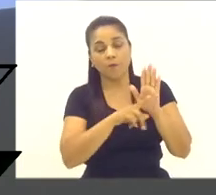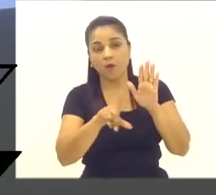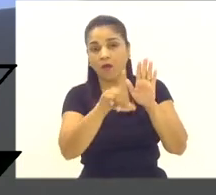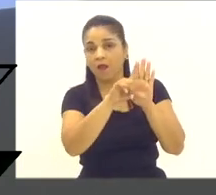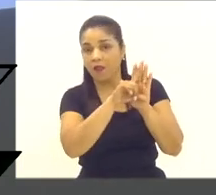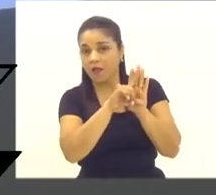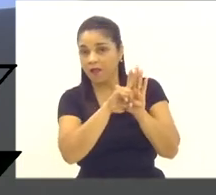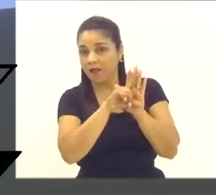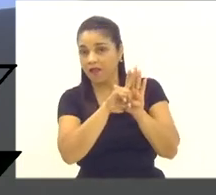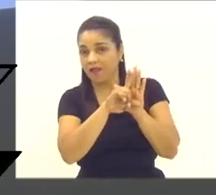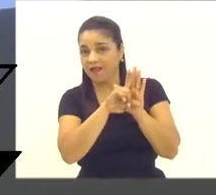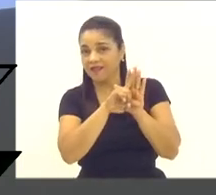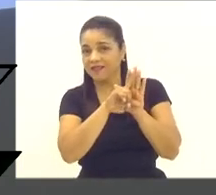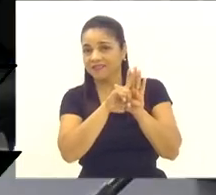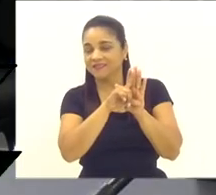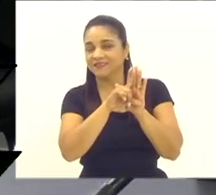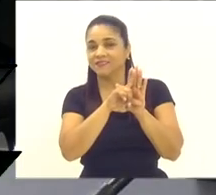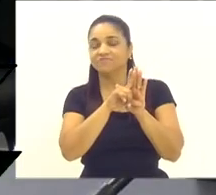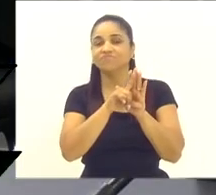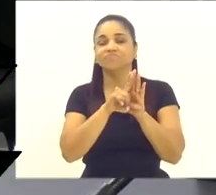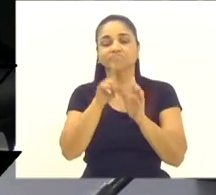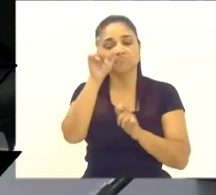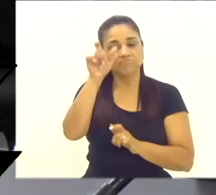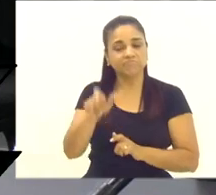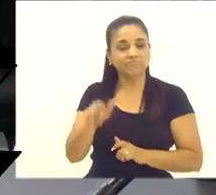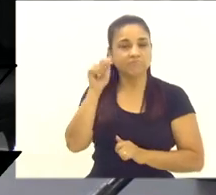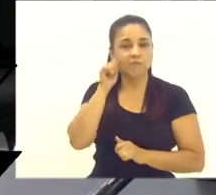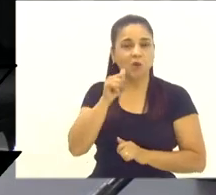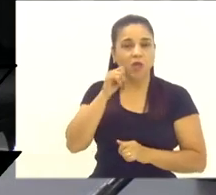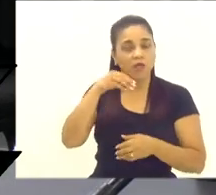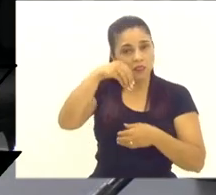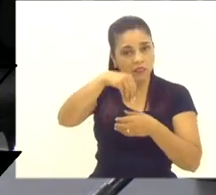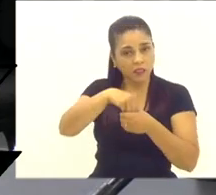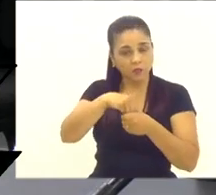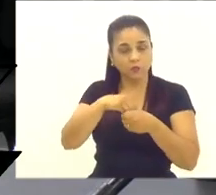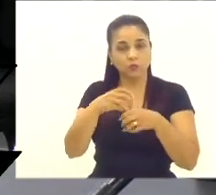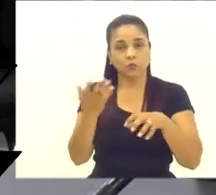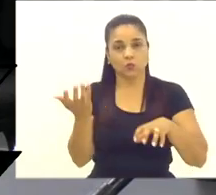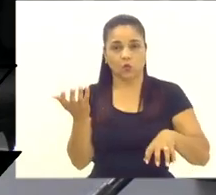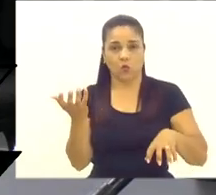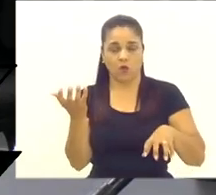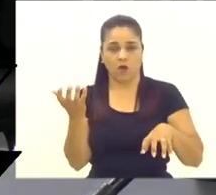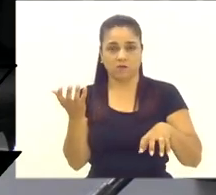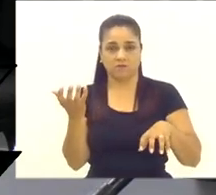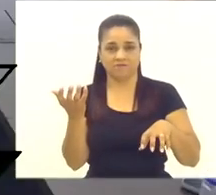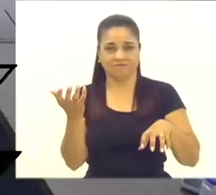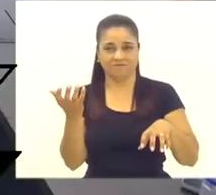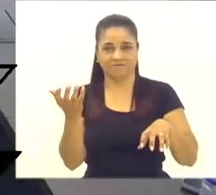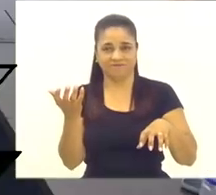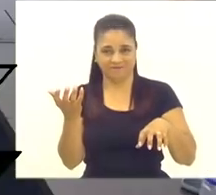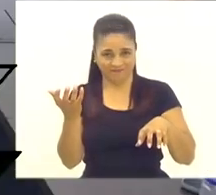tratam sobre a questão da mulher no Congresso né Então quais são os quais são os